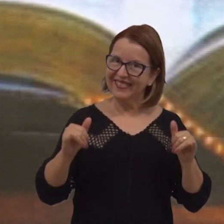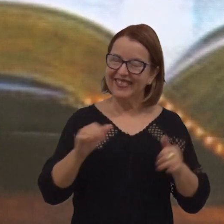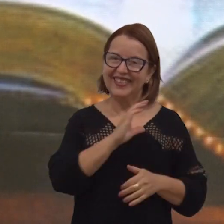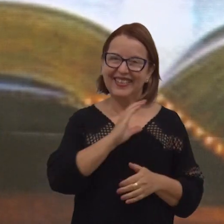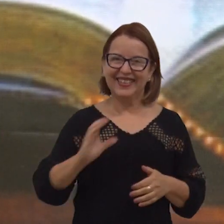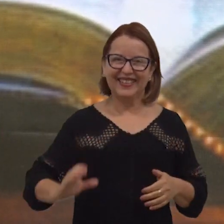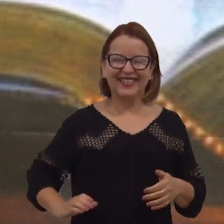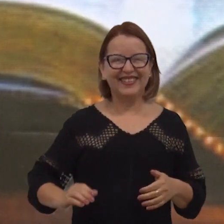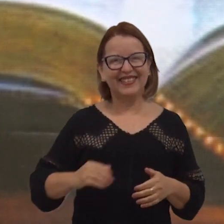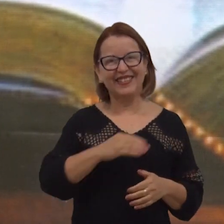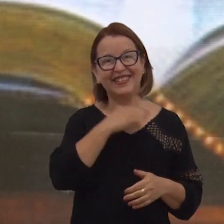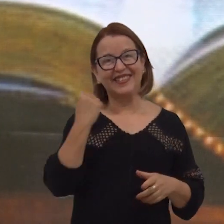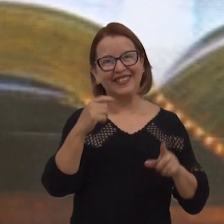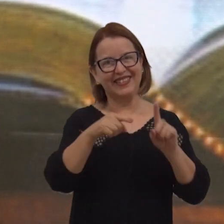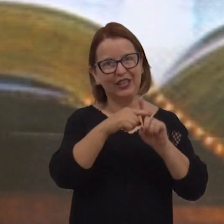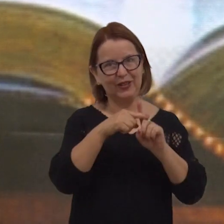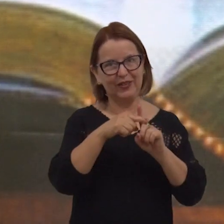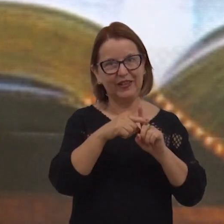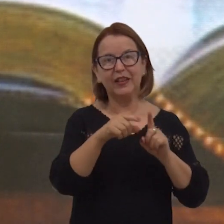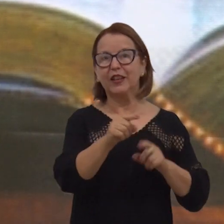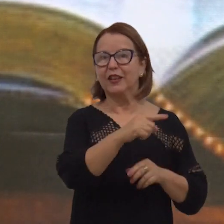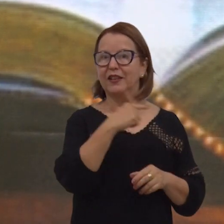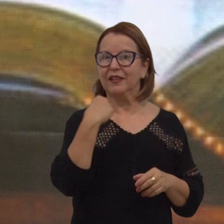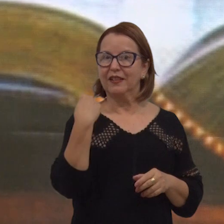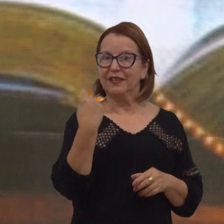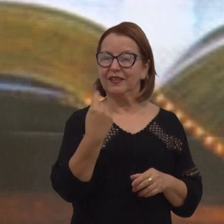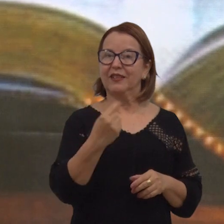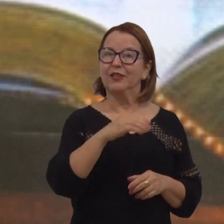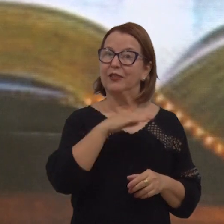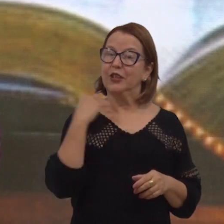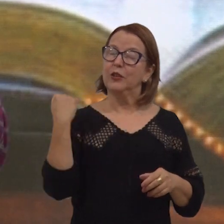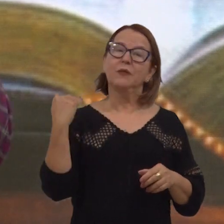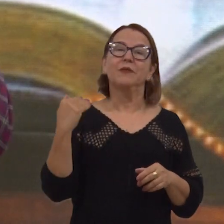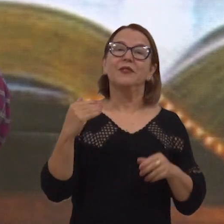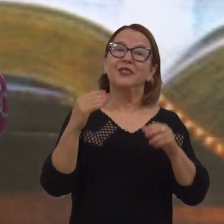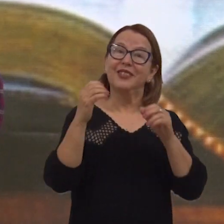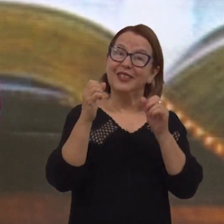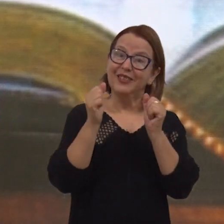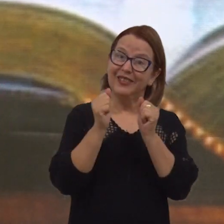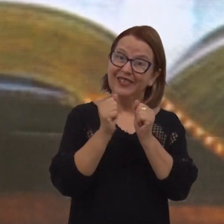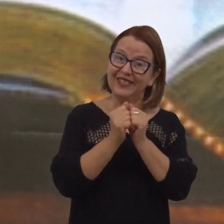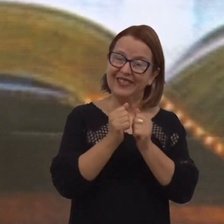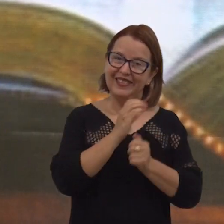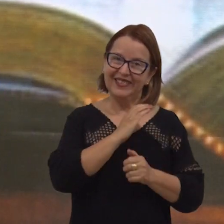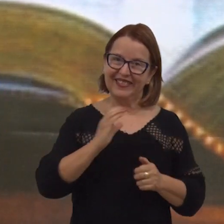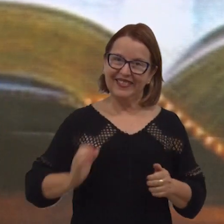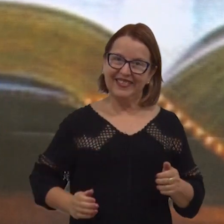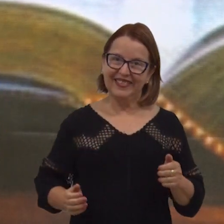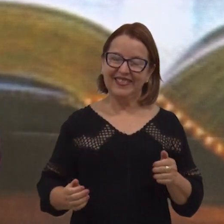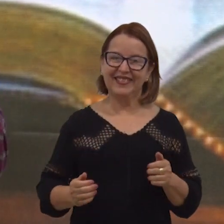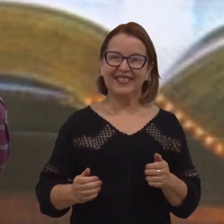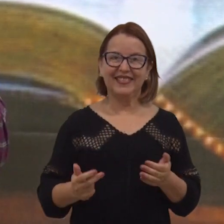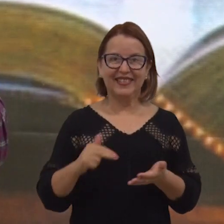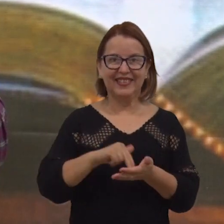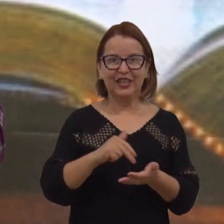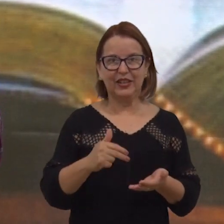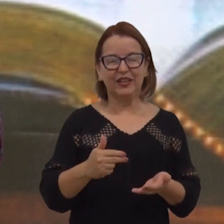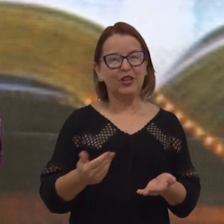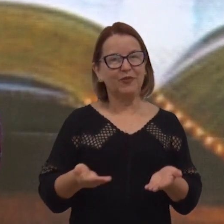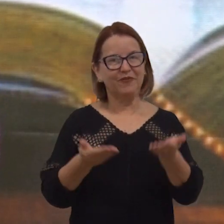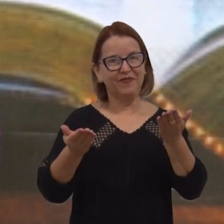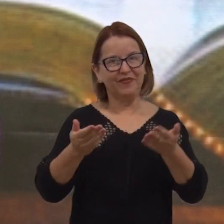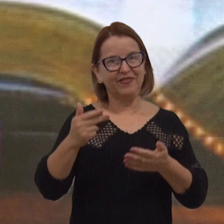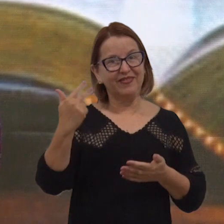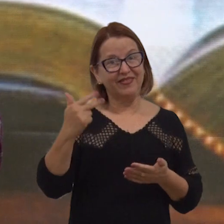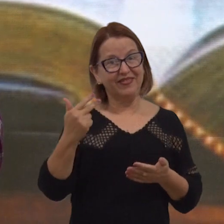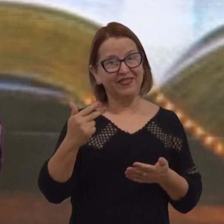naquela cruz, nós morremos juntamente com ele, ressuscitamos com ele ao terceiro dia e agora ele